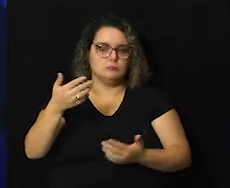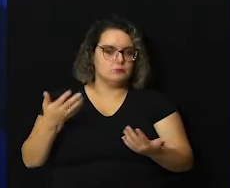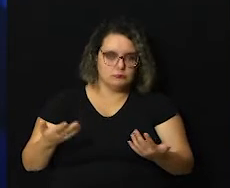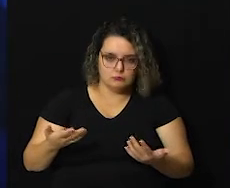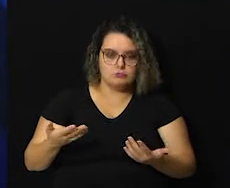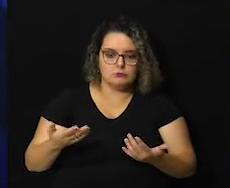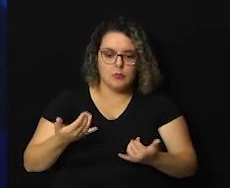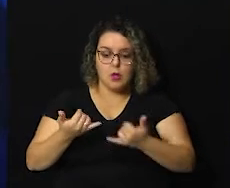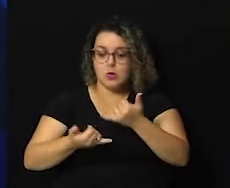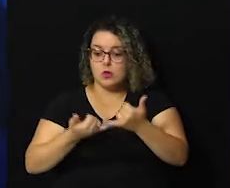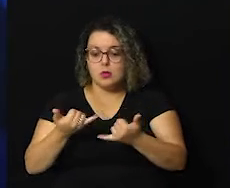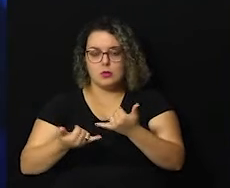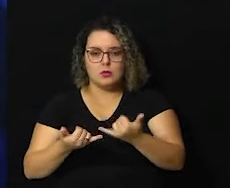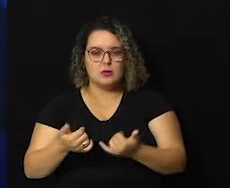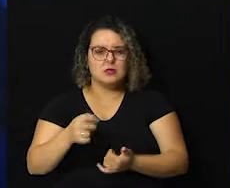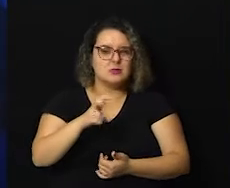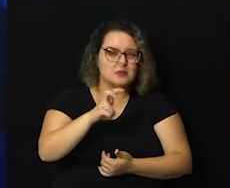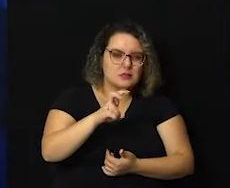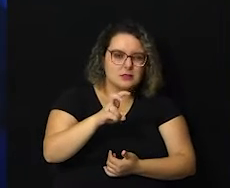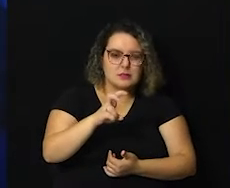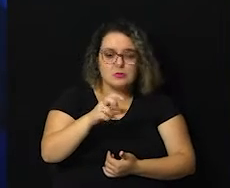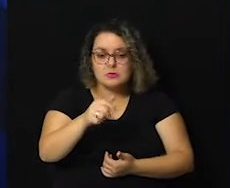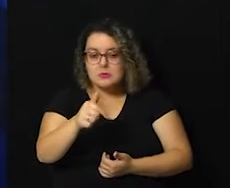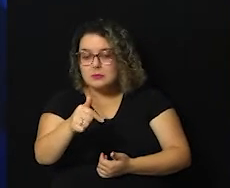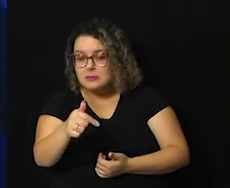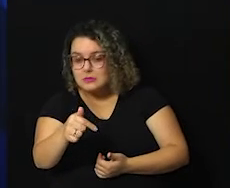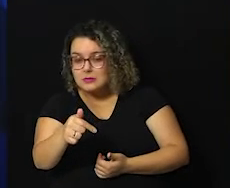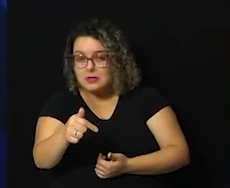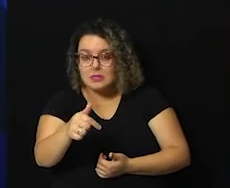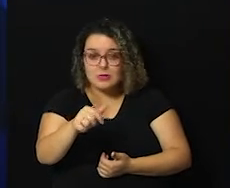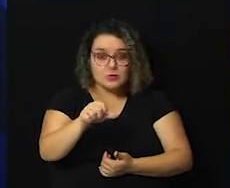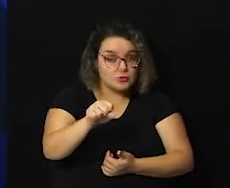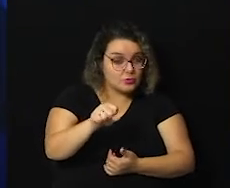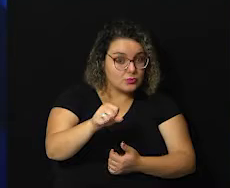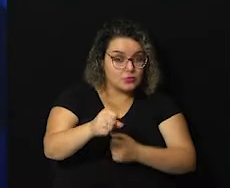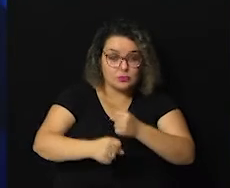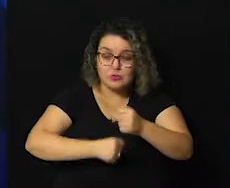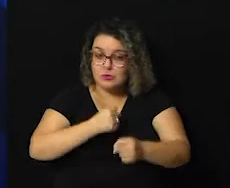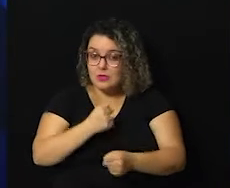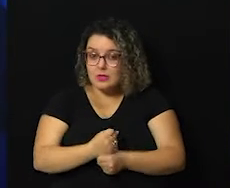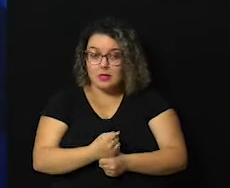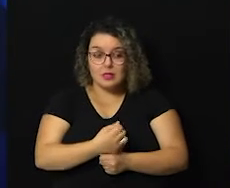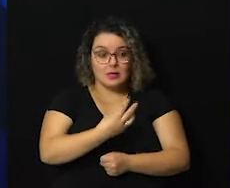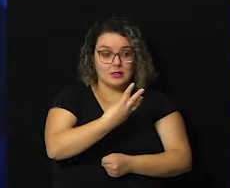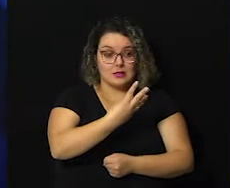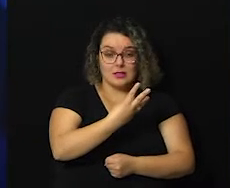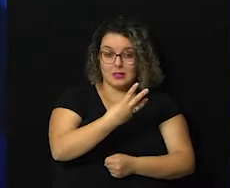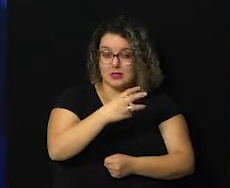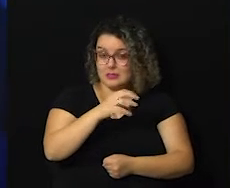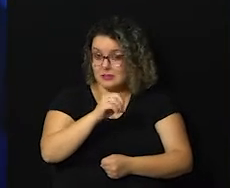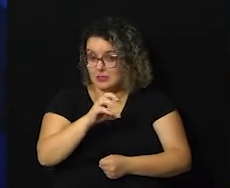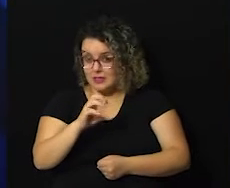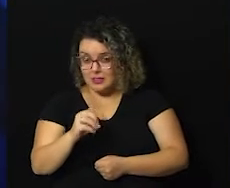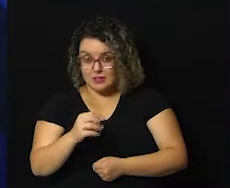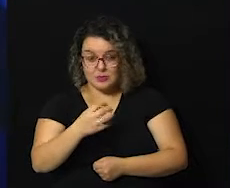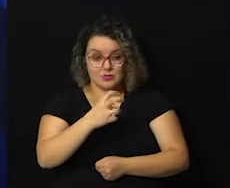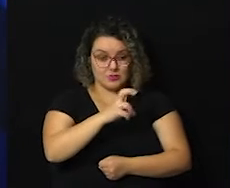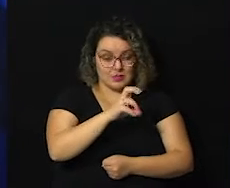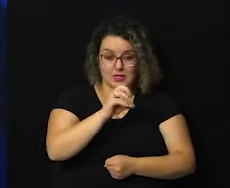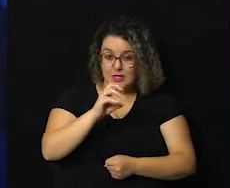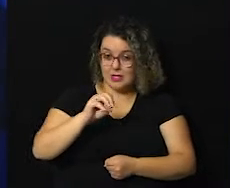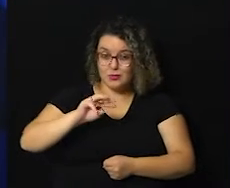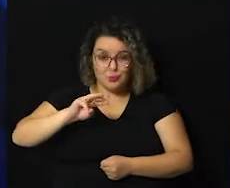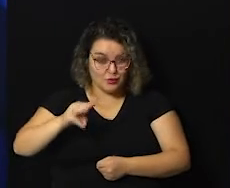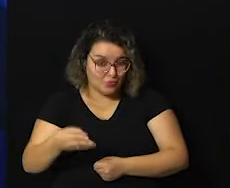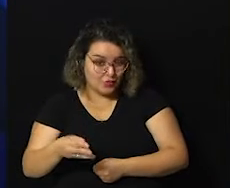primo esses jogos podem levar 57 anos eles podem consumir 13 a 500 milhões de